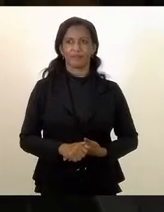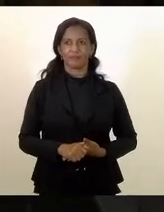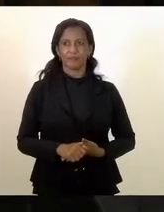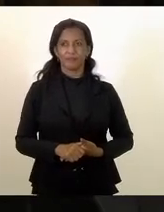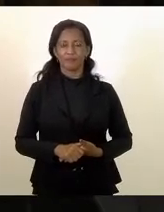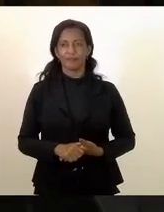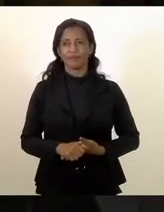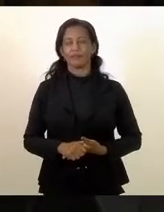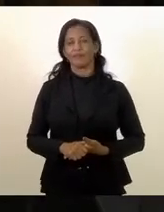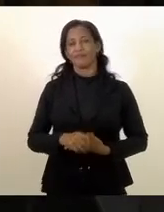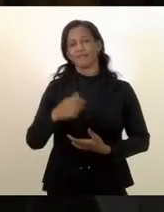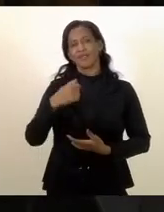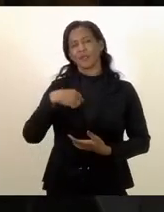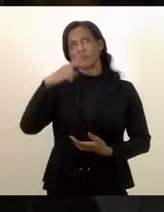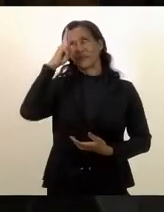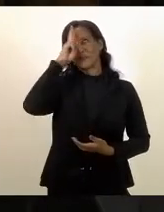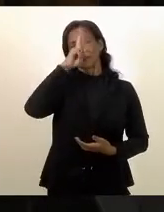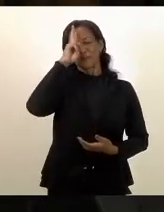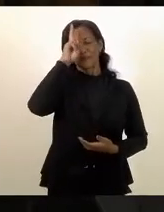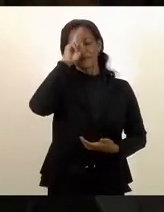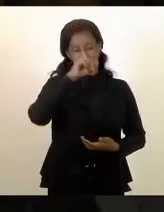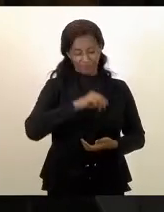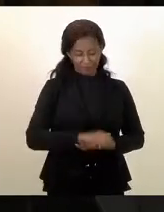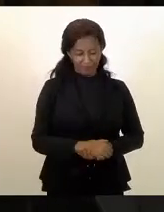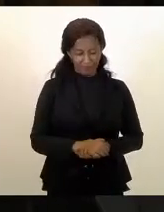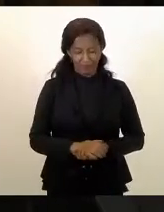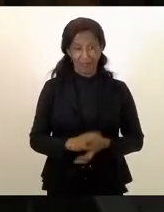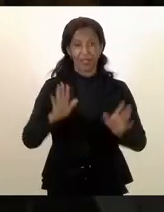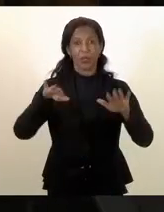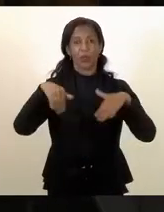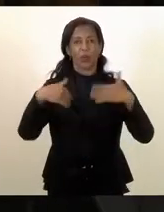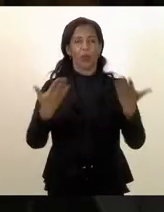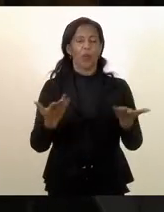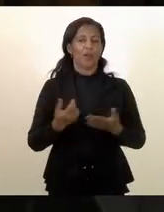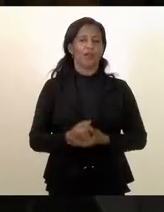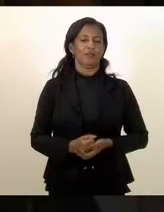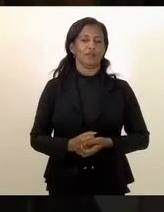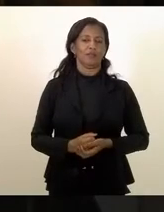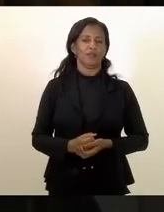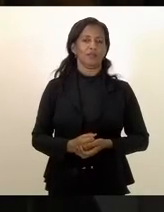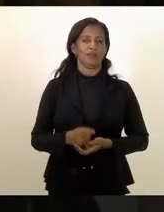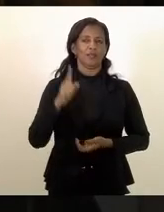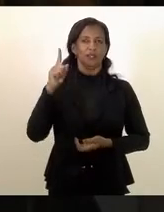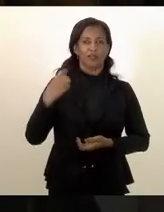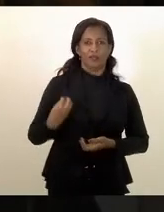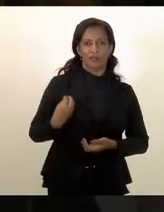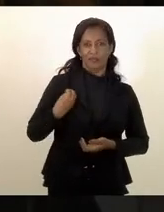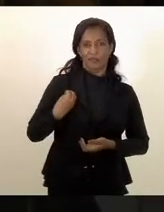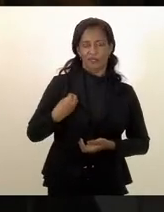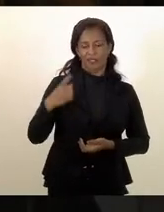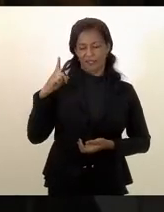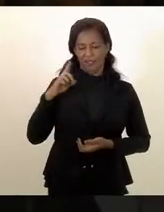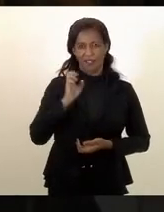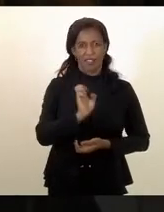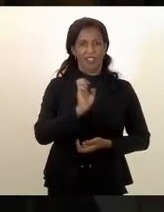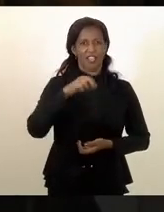Dionísio Lins que quando morava eu lá no Engenho de Dentro na Chave de Ouro